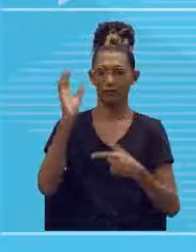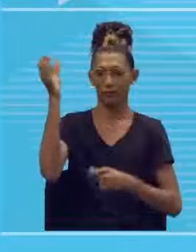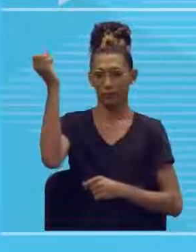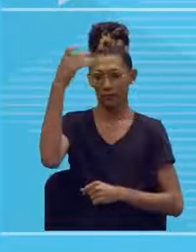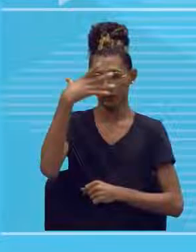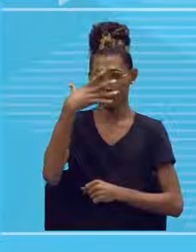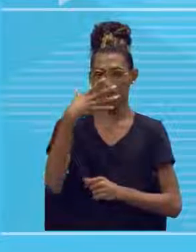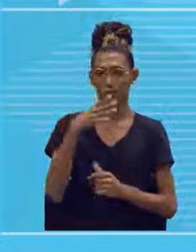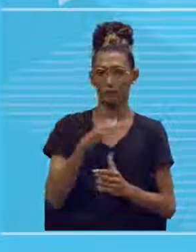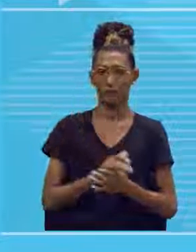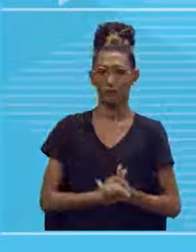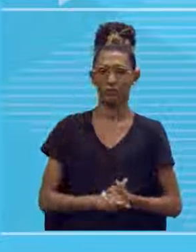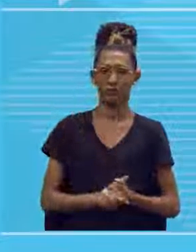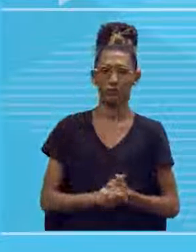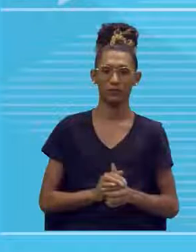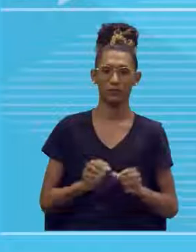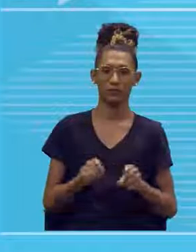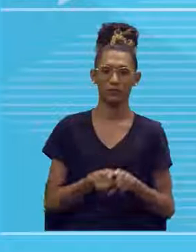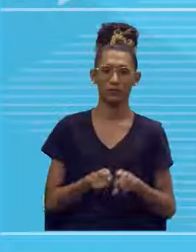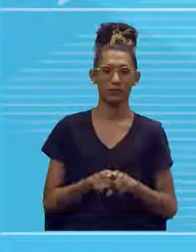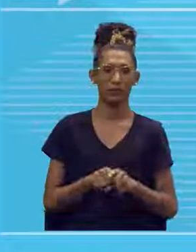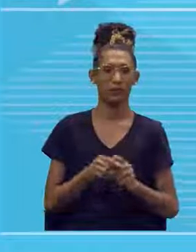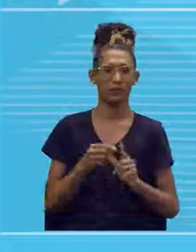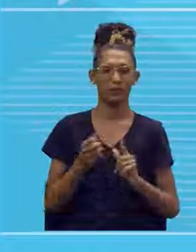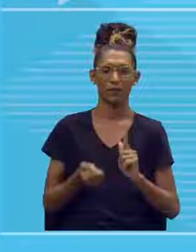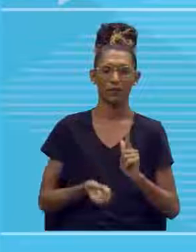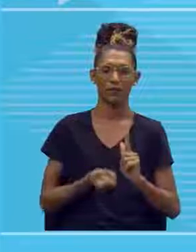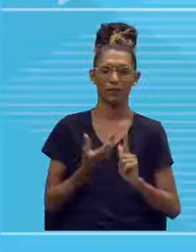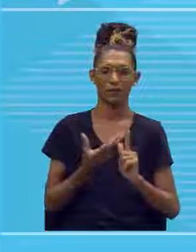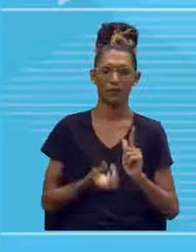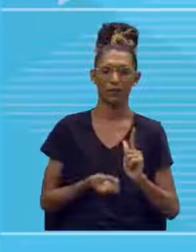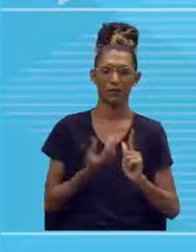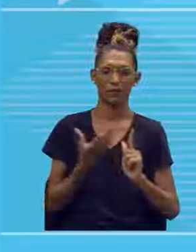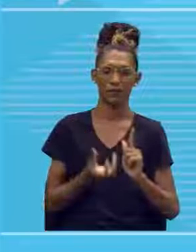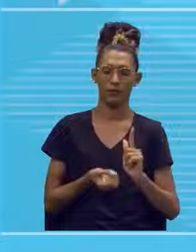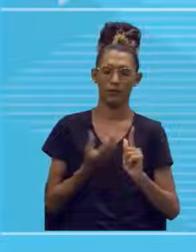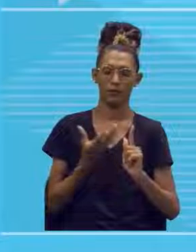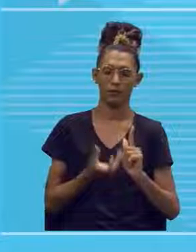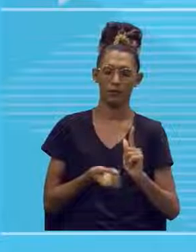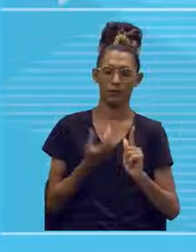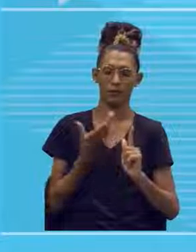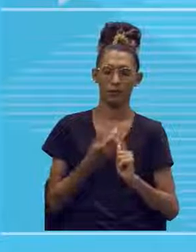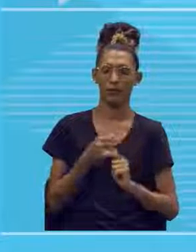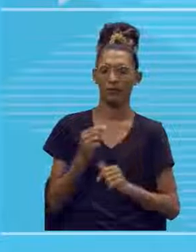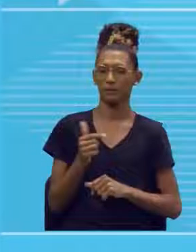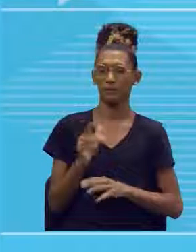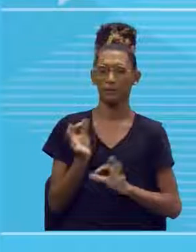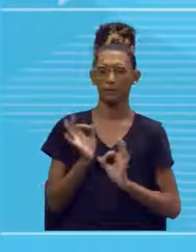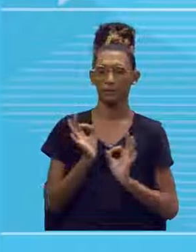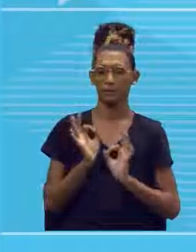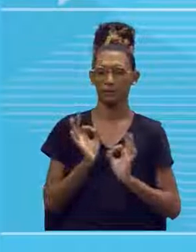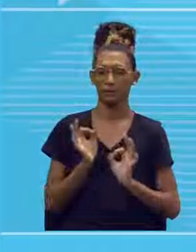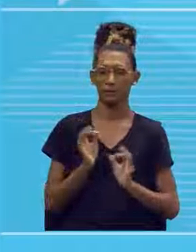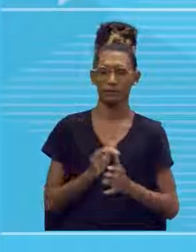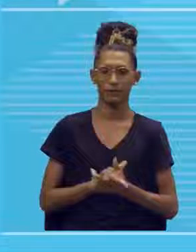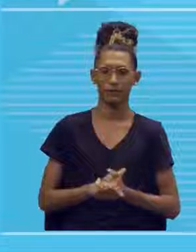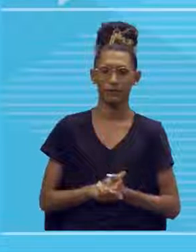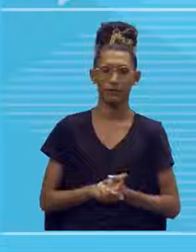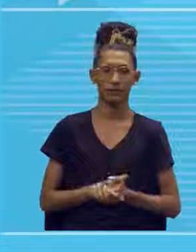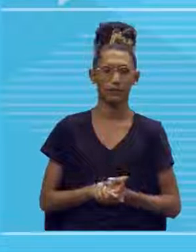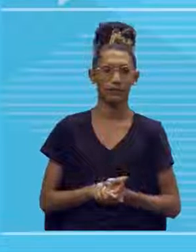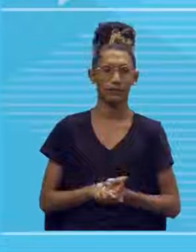emitida pelo Astro EA gravidade não existiria segundo Tite os seres vivos